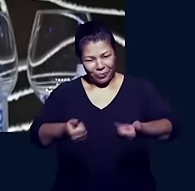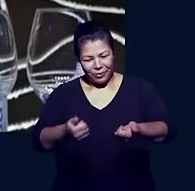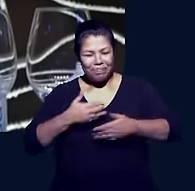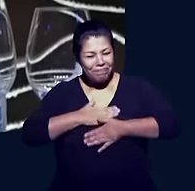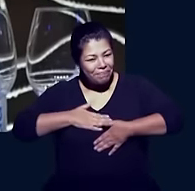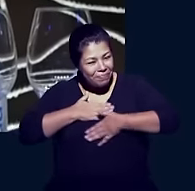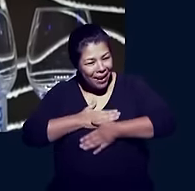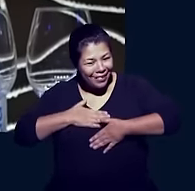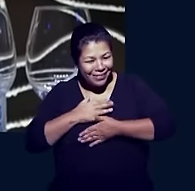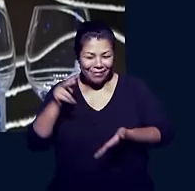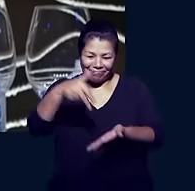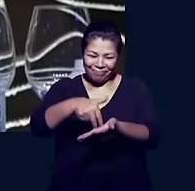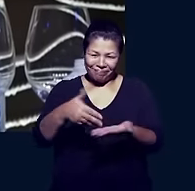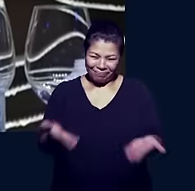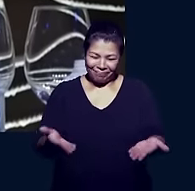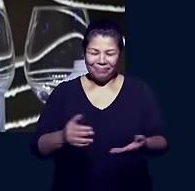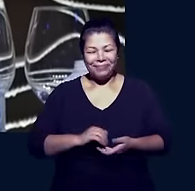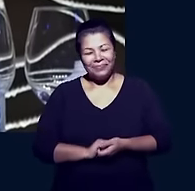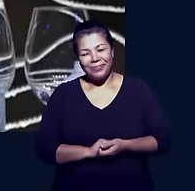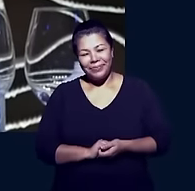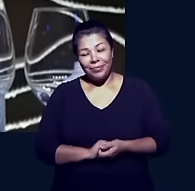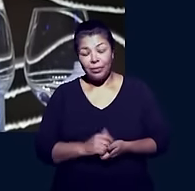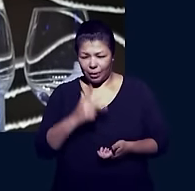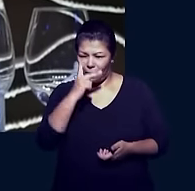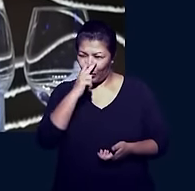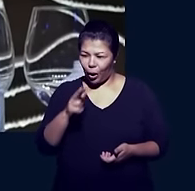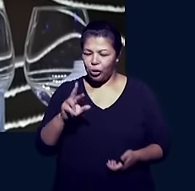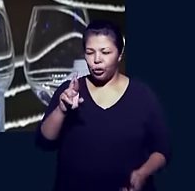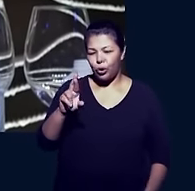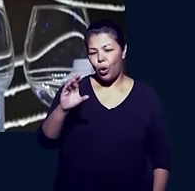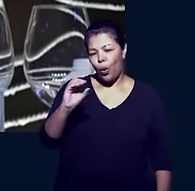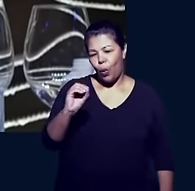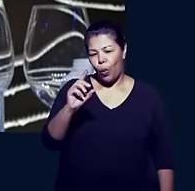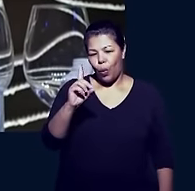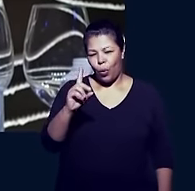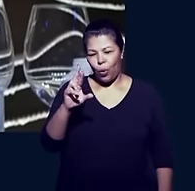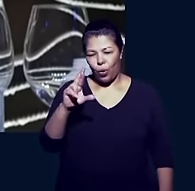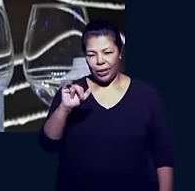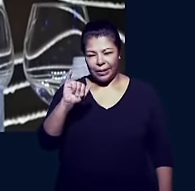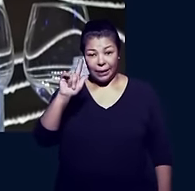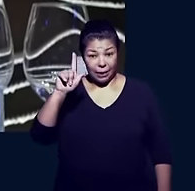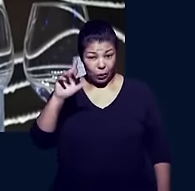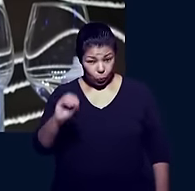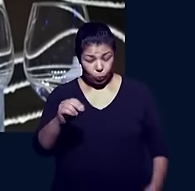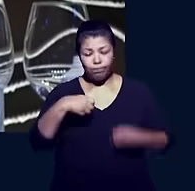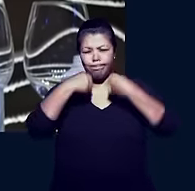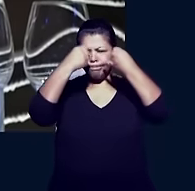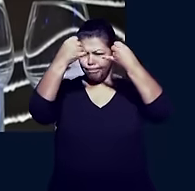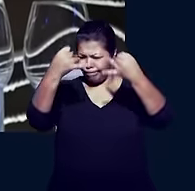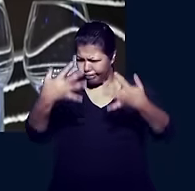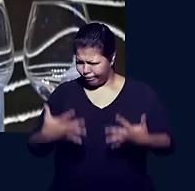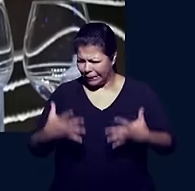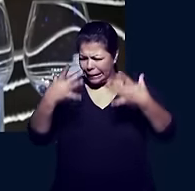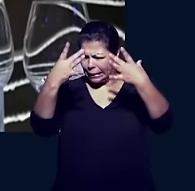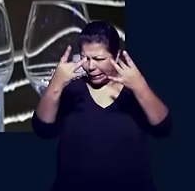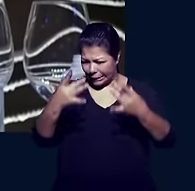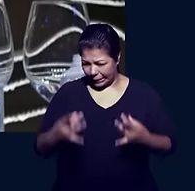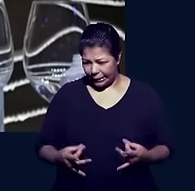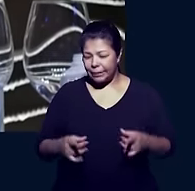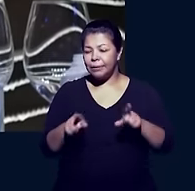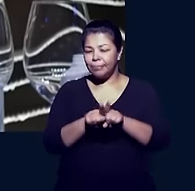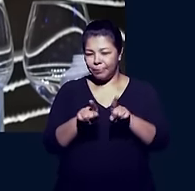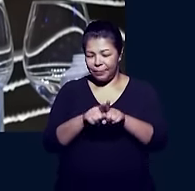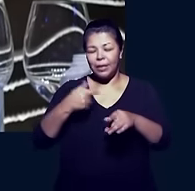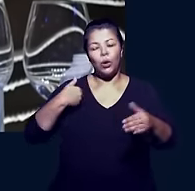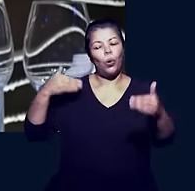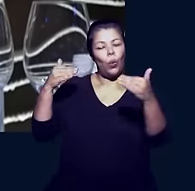Bom eu acho que o que o o Rodrigo ele ele fez uma uma explicação é bastante boa e eu também eu